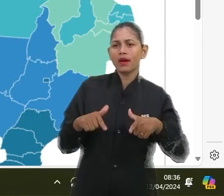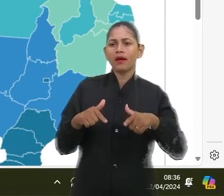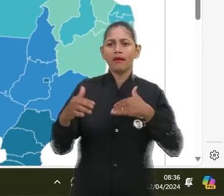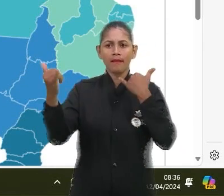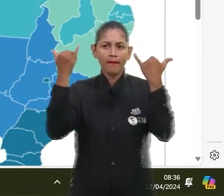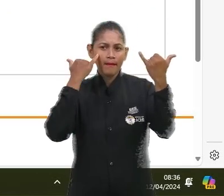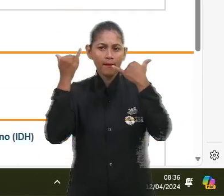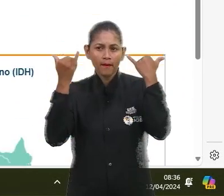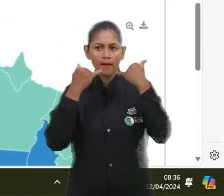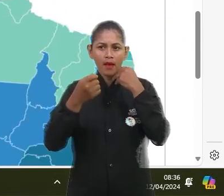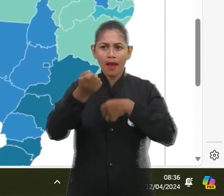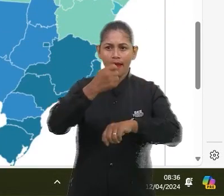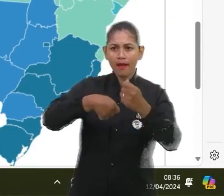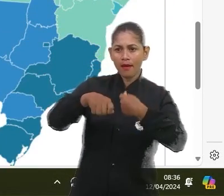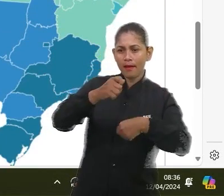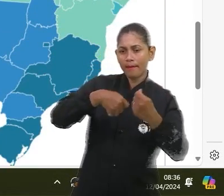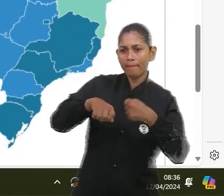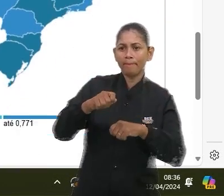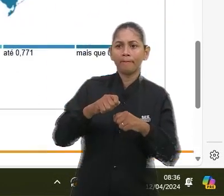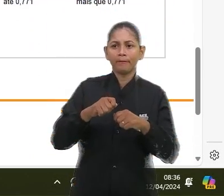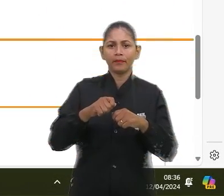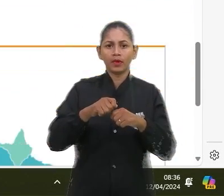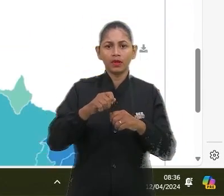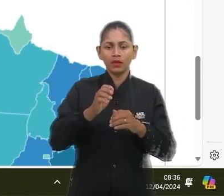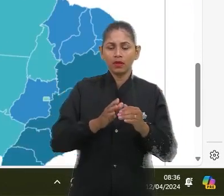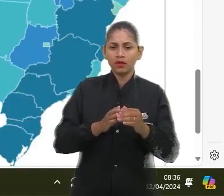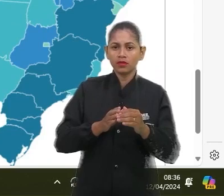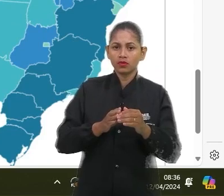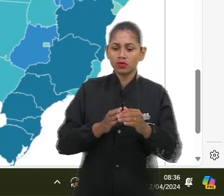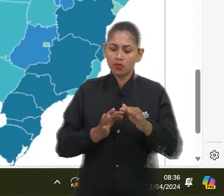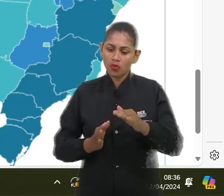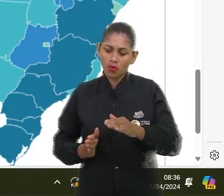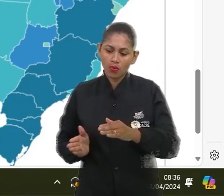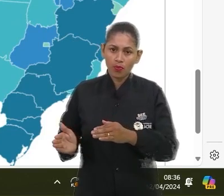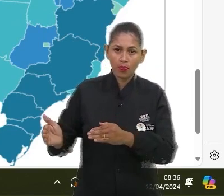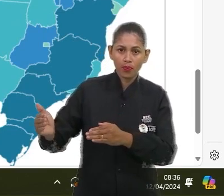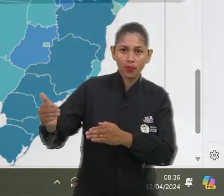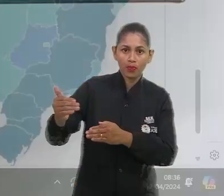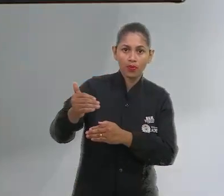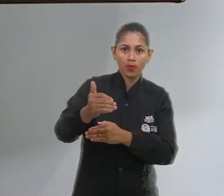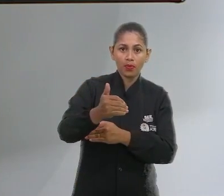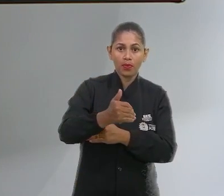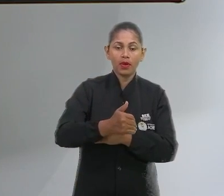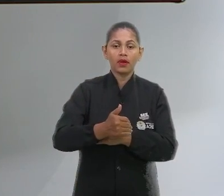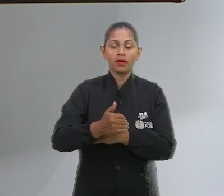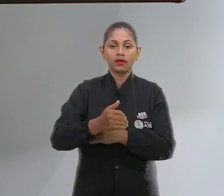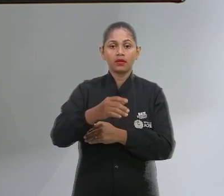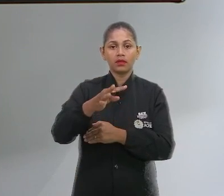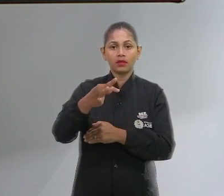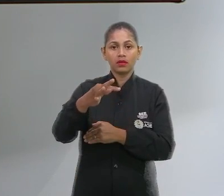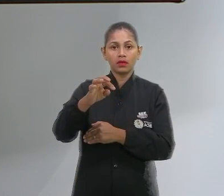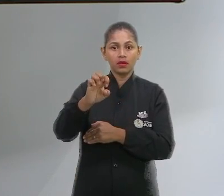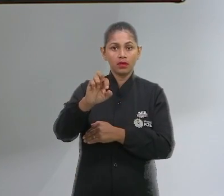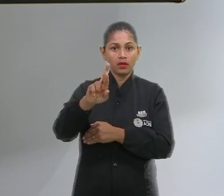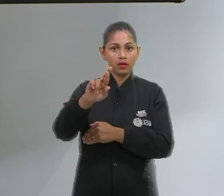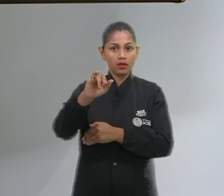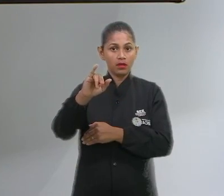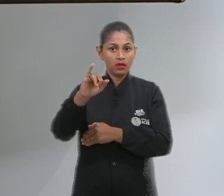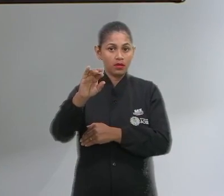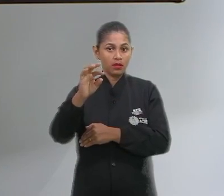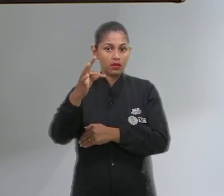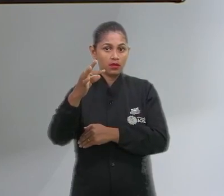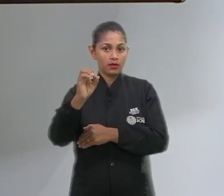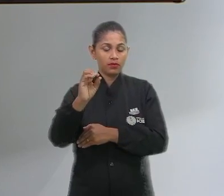informações sobre economia, sobre território. Ou seja, são informações quantitativas, conforme vocês